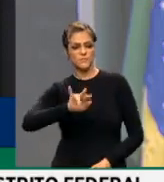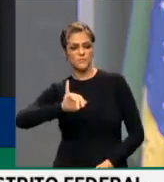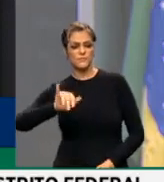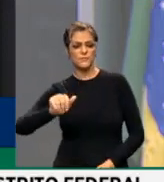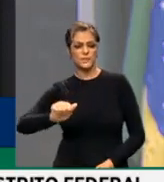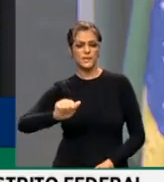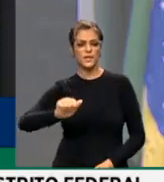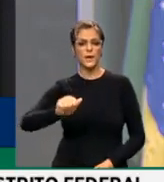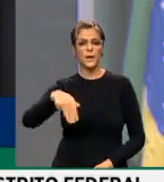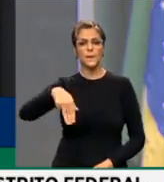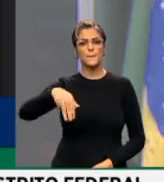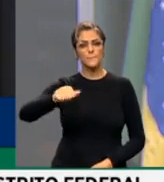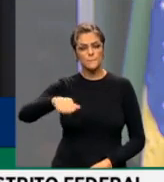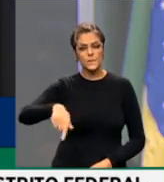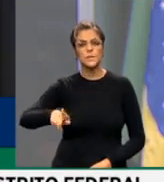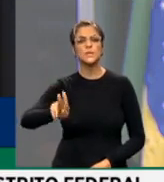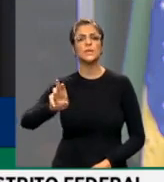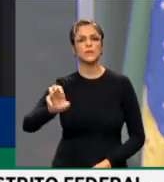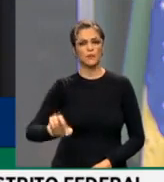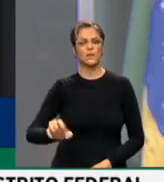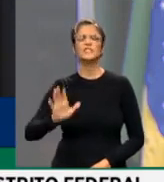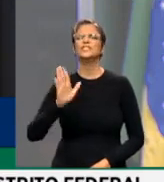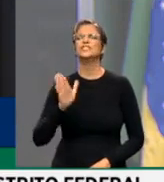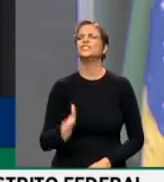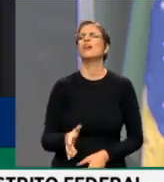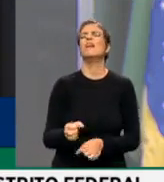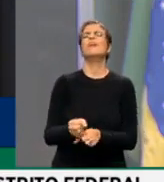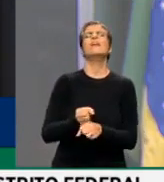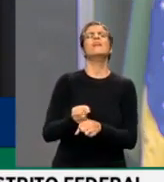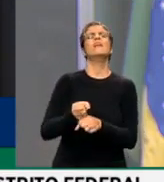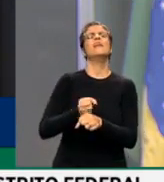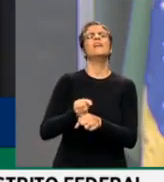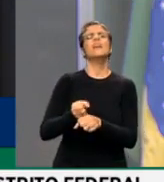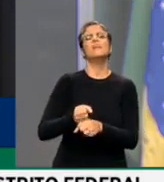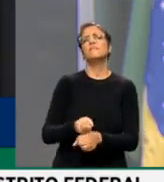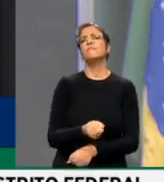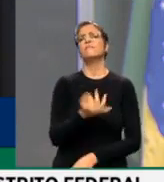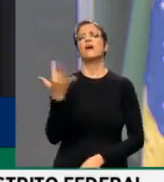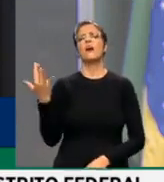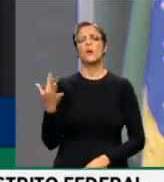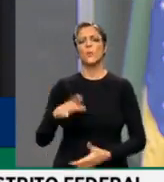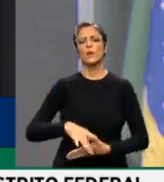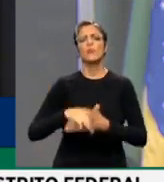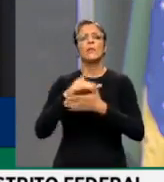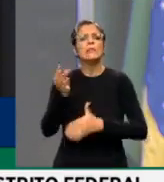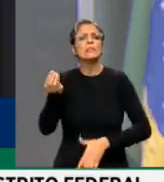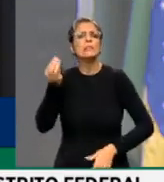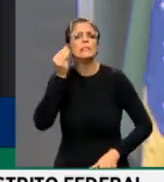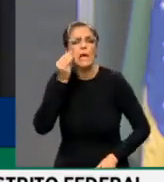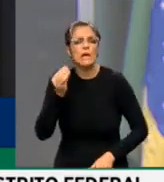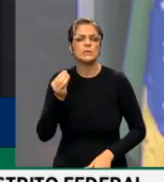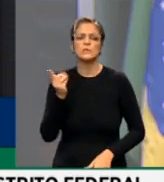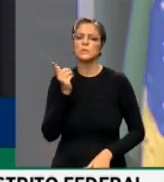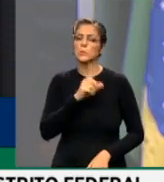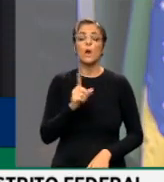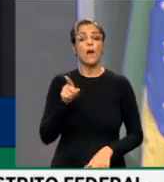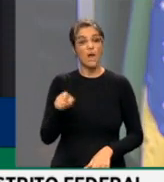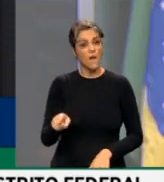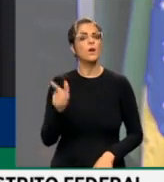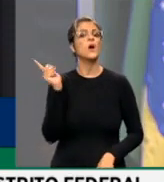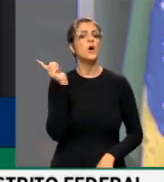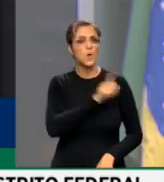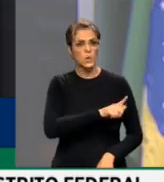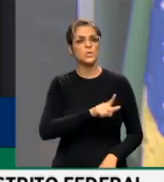que há décadas vários líderes políticos tentavam realizar. Geraldo realizou a maior